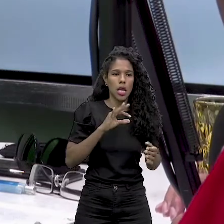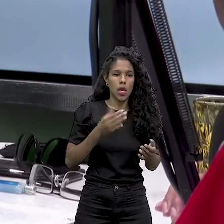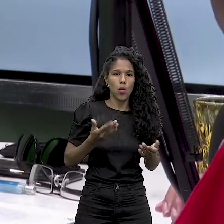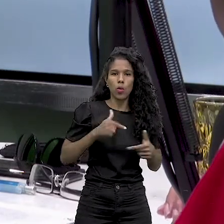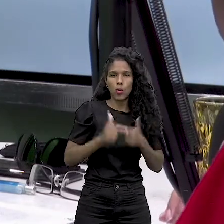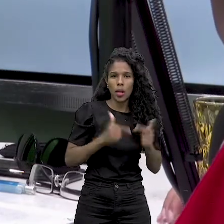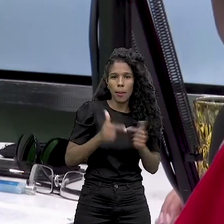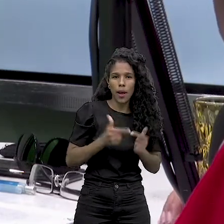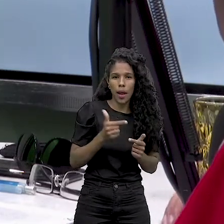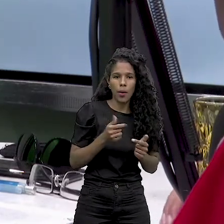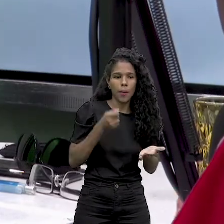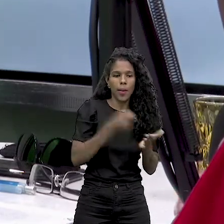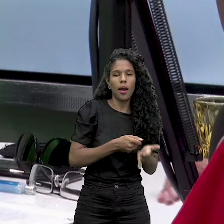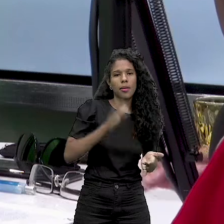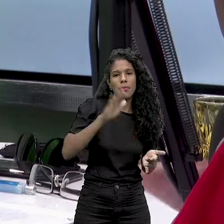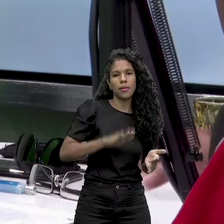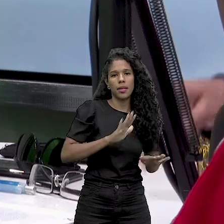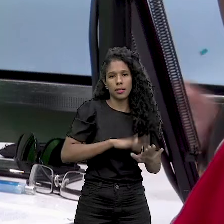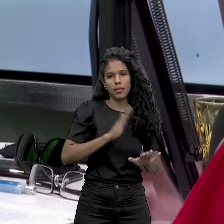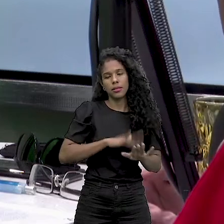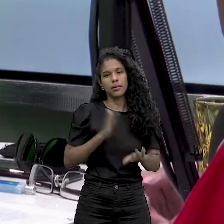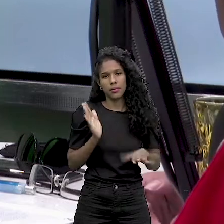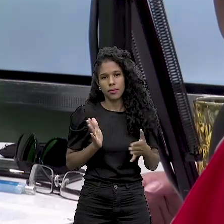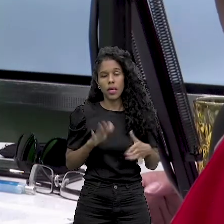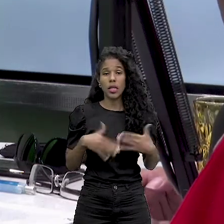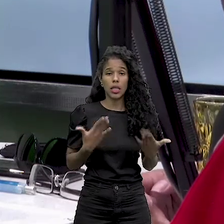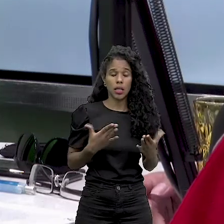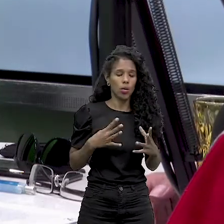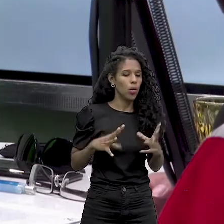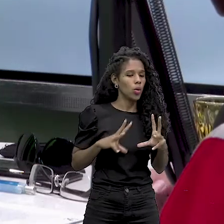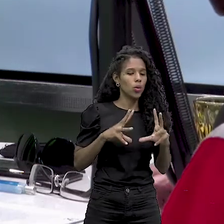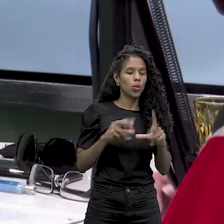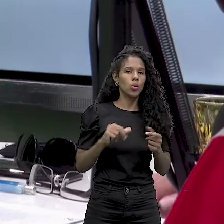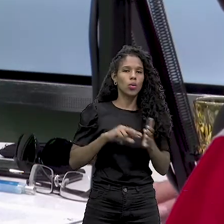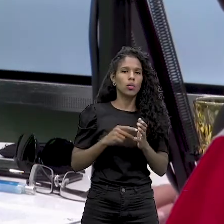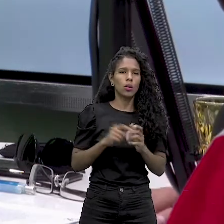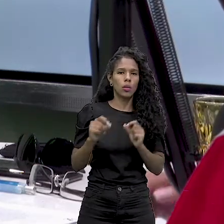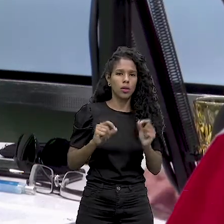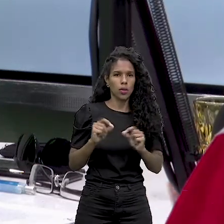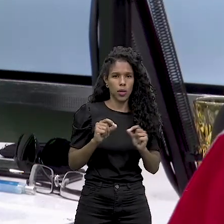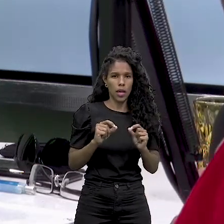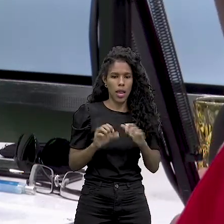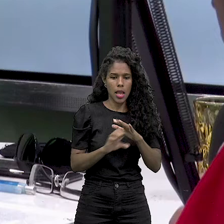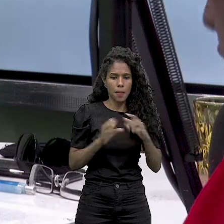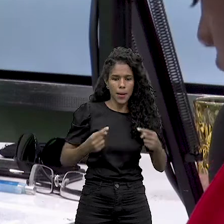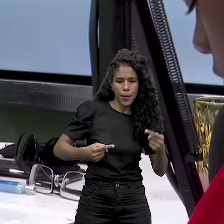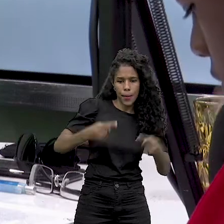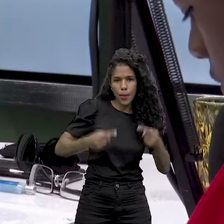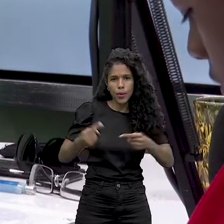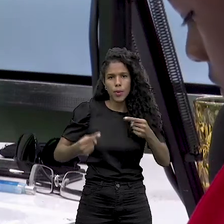quer vender o produto melhor, né? Isso está muito acirrado. E